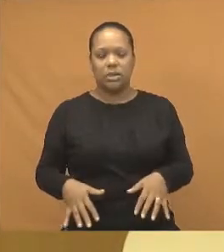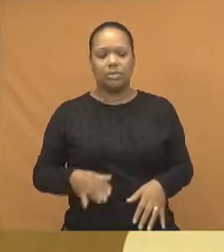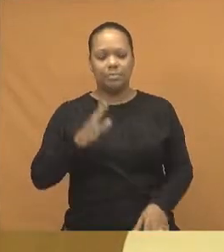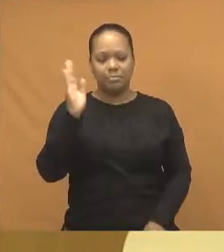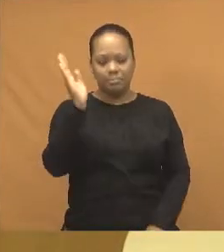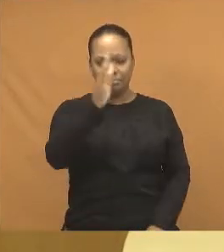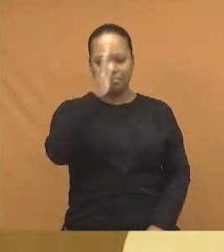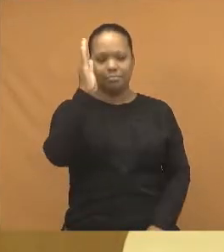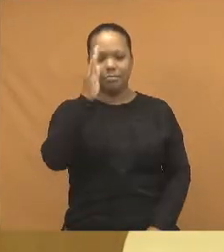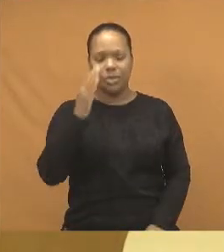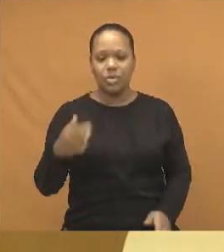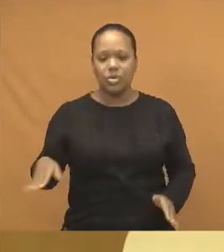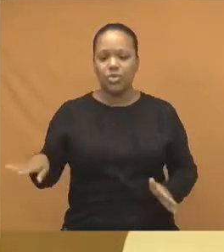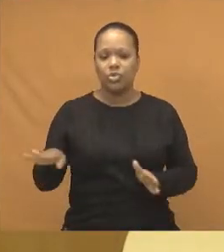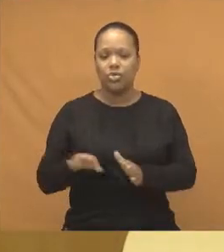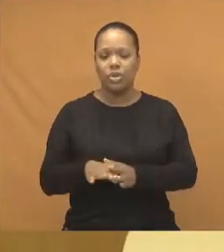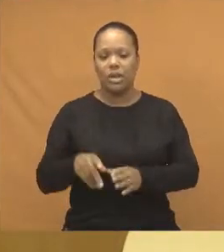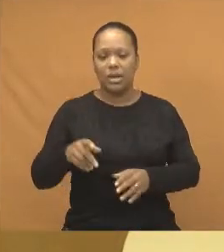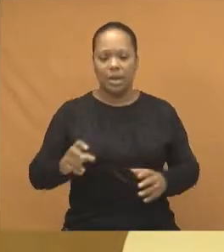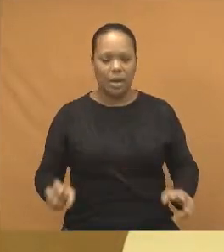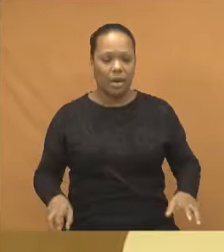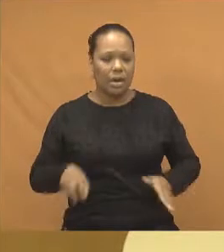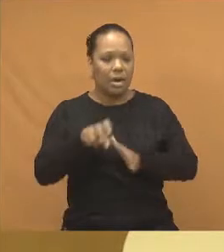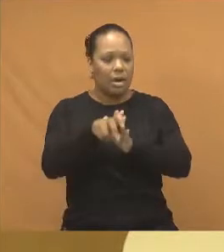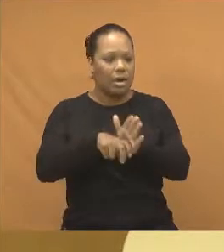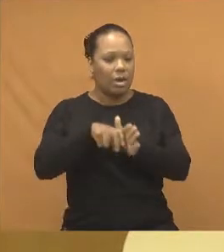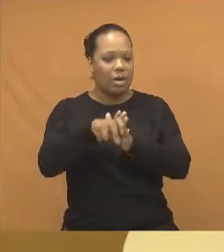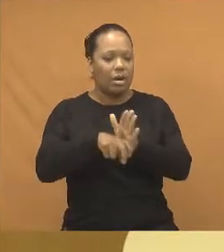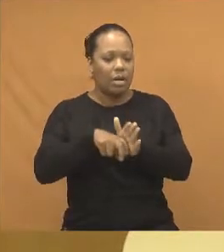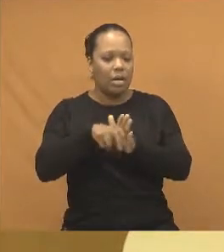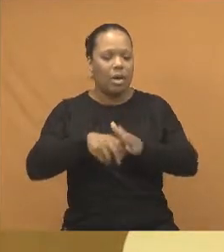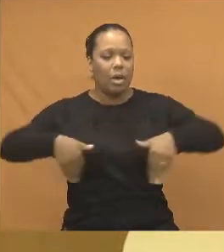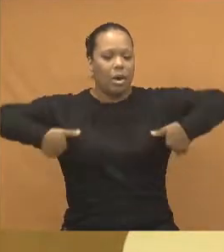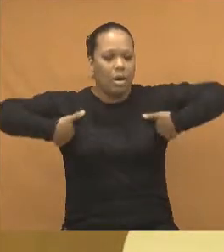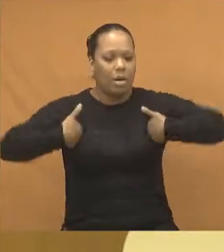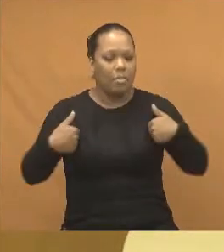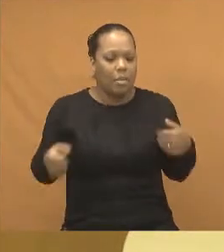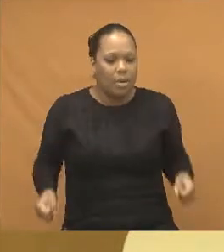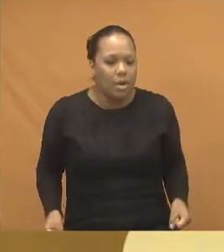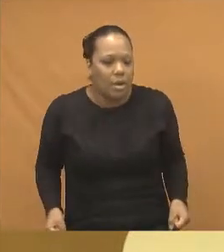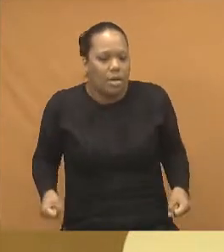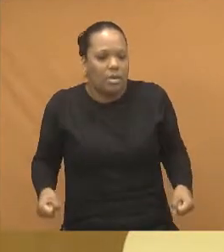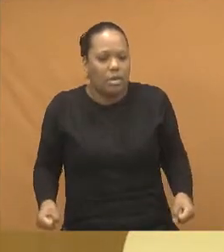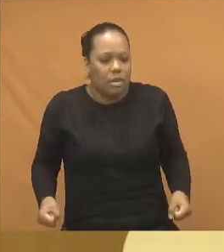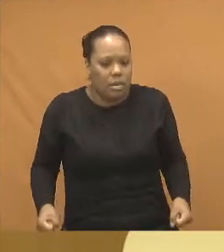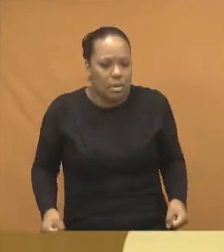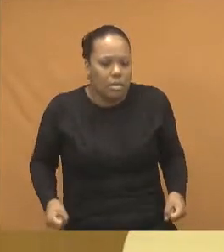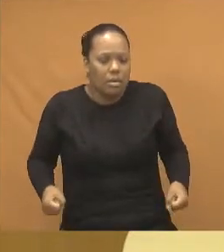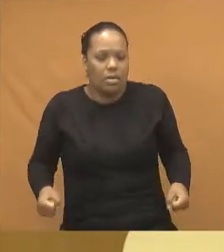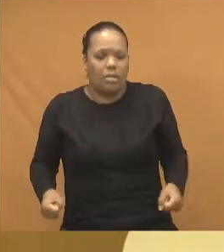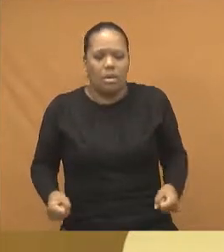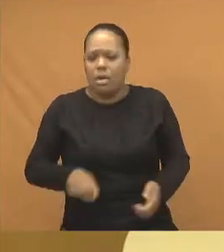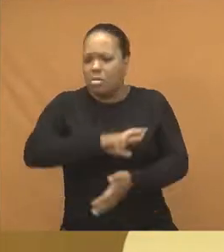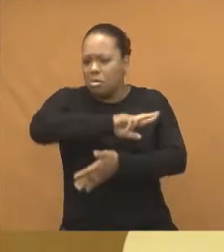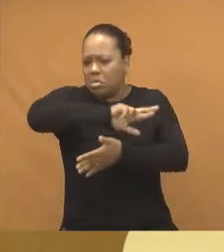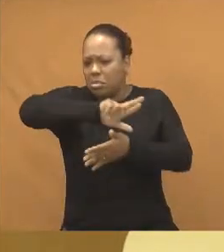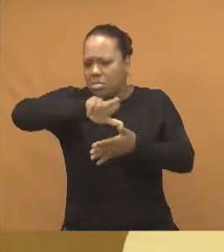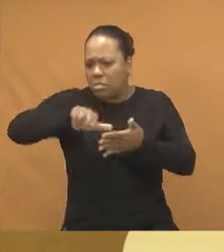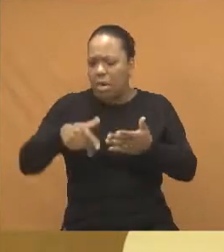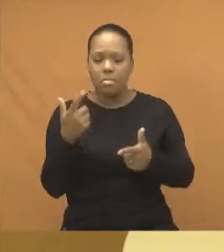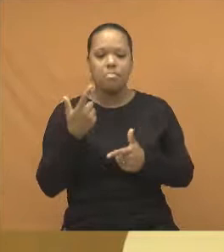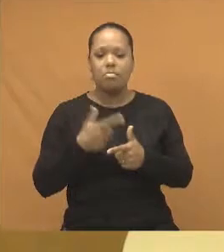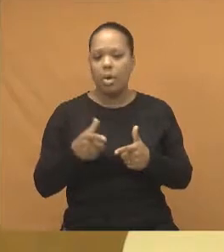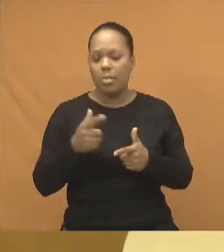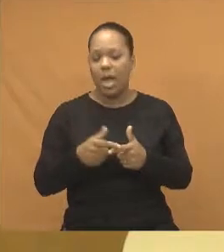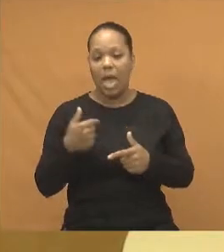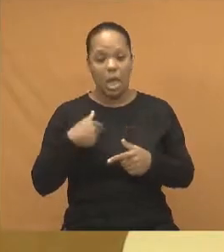pé, chega com auxílio de cadeira de rosa, muitas muletas. Então, inúmeras situações. Então, assim,